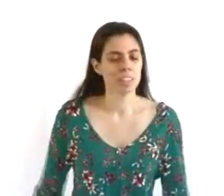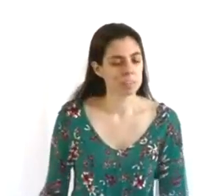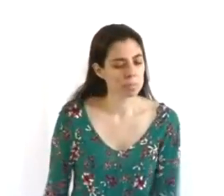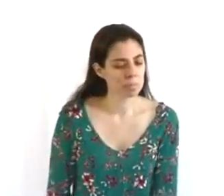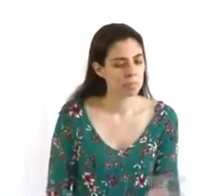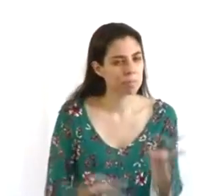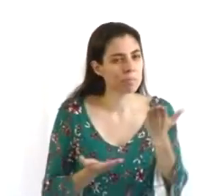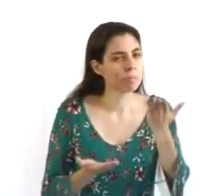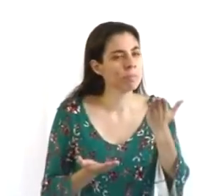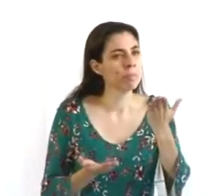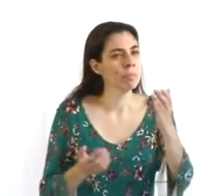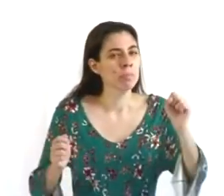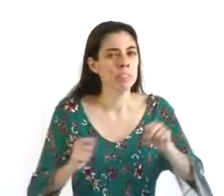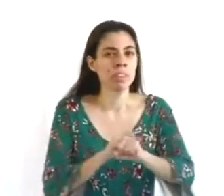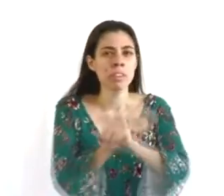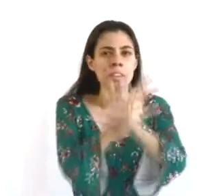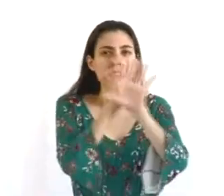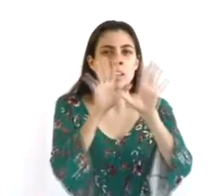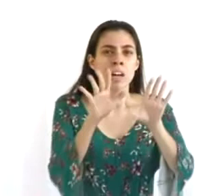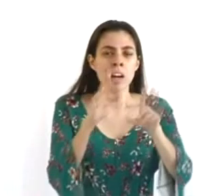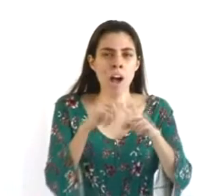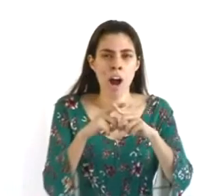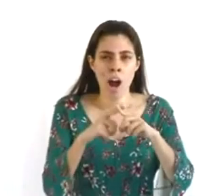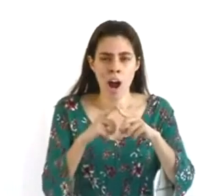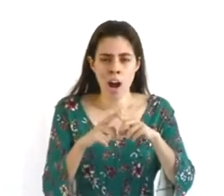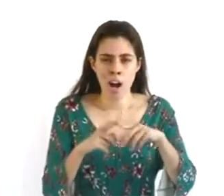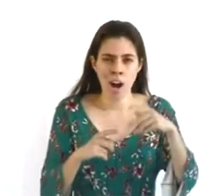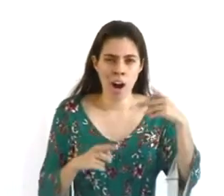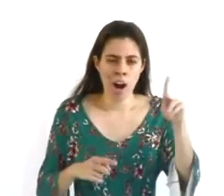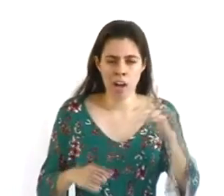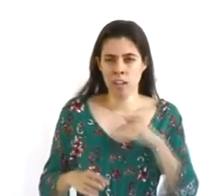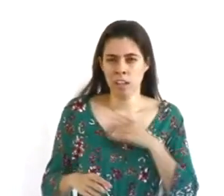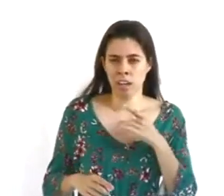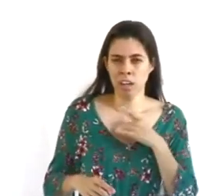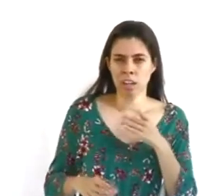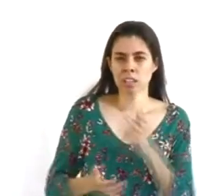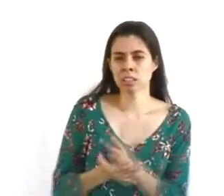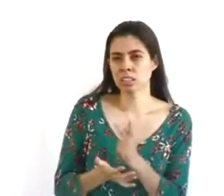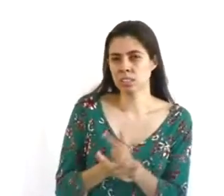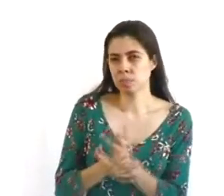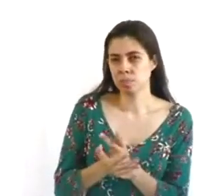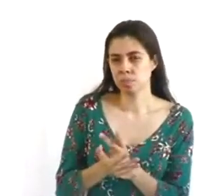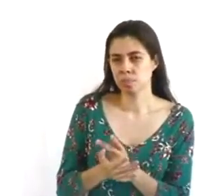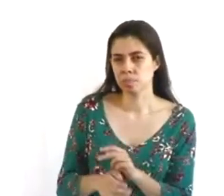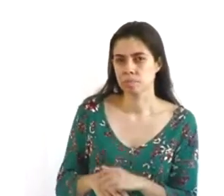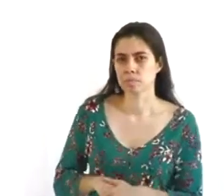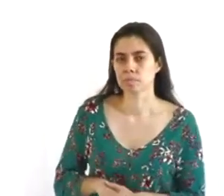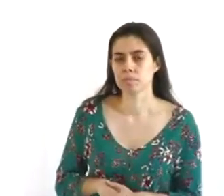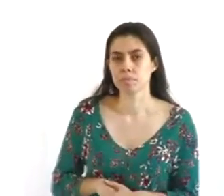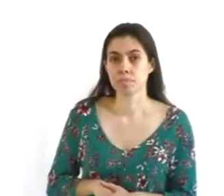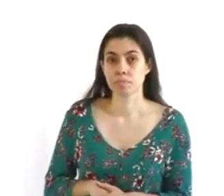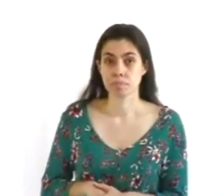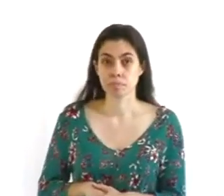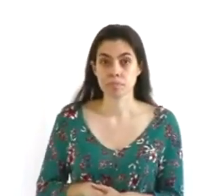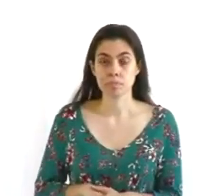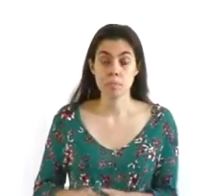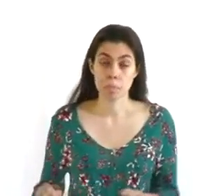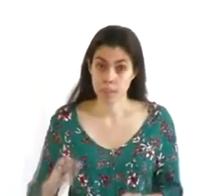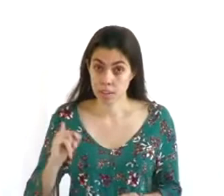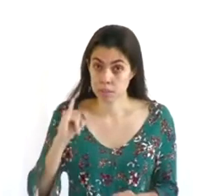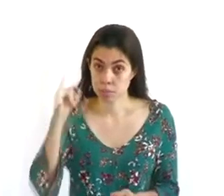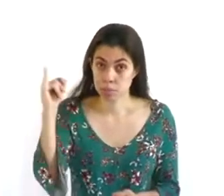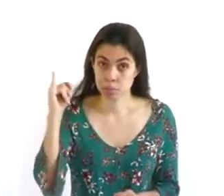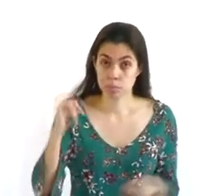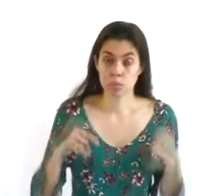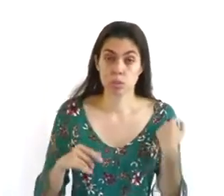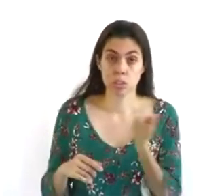a Ele, porque a sua misericórdia dura para sempre. É interessante, irmãos, como é importante nós entendermos isso. Houve um